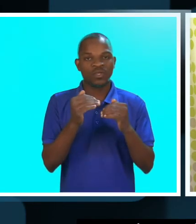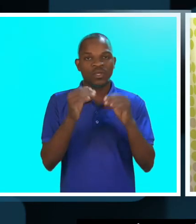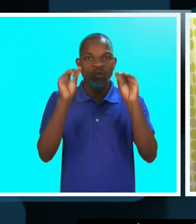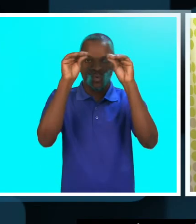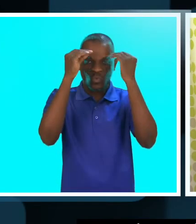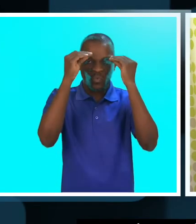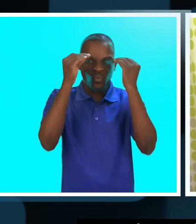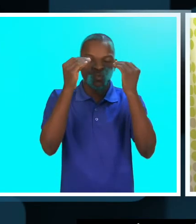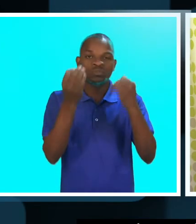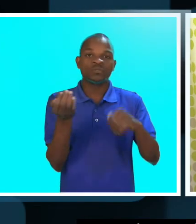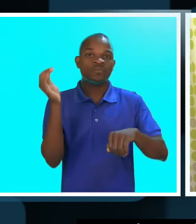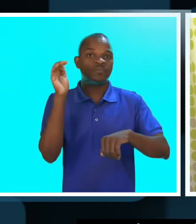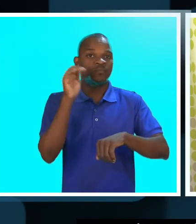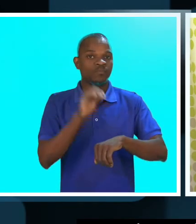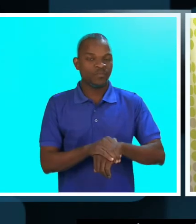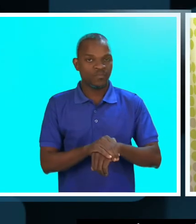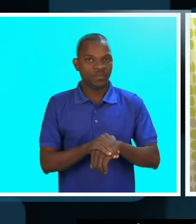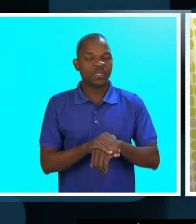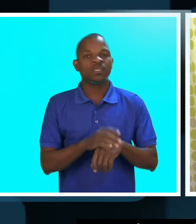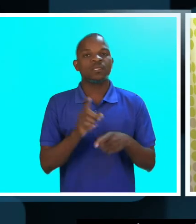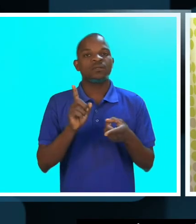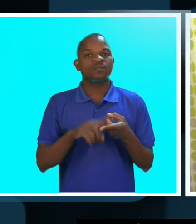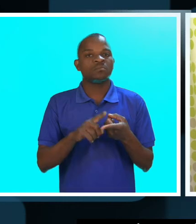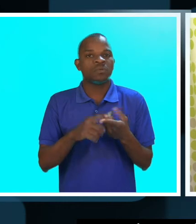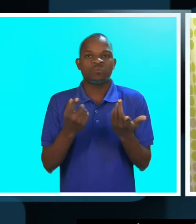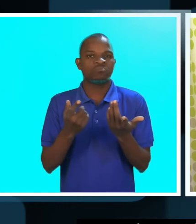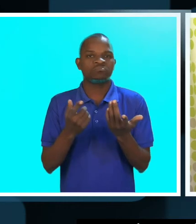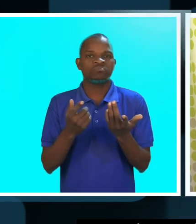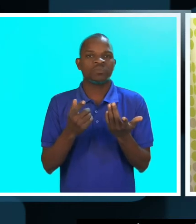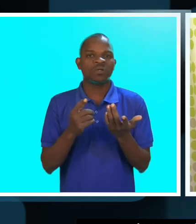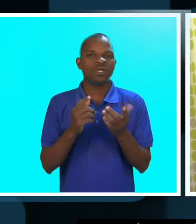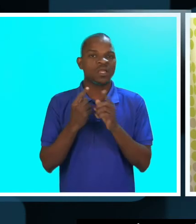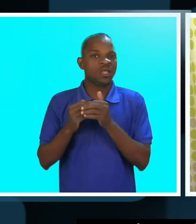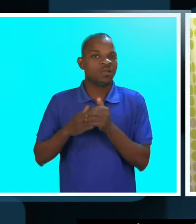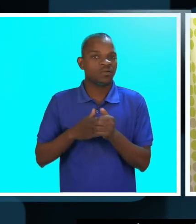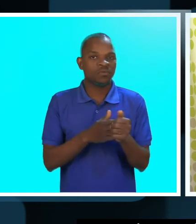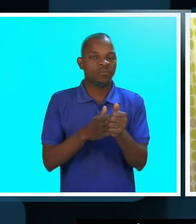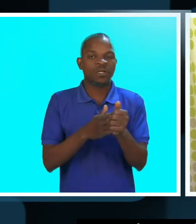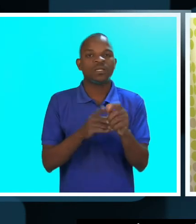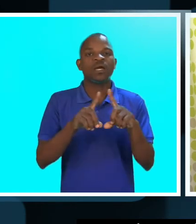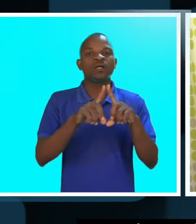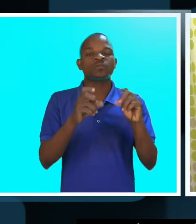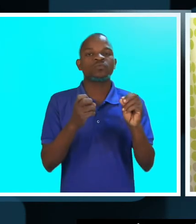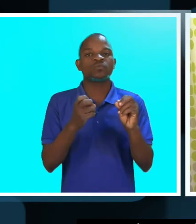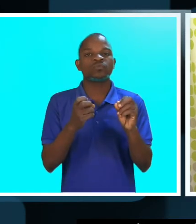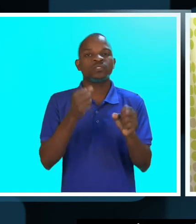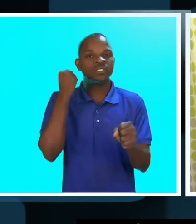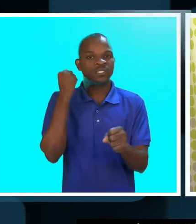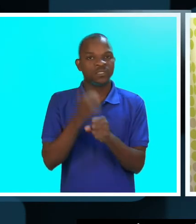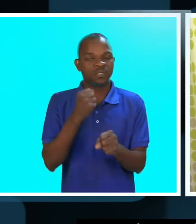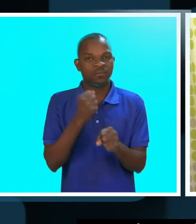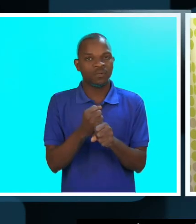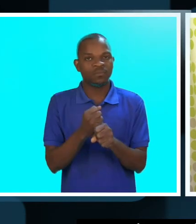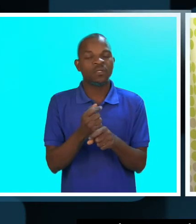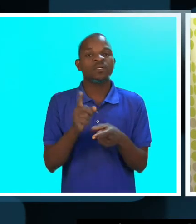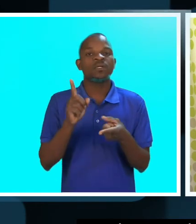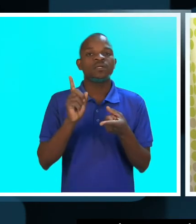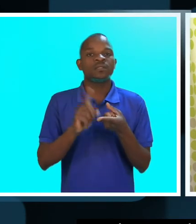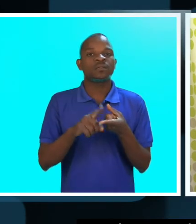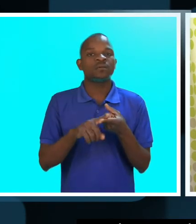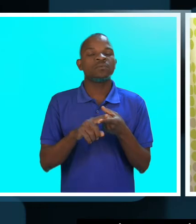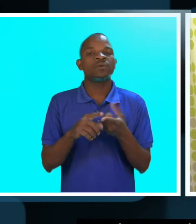desenvolver cursos tecnológicos, cursos que acompanham a